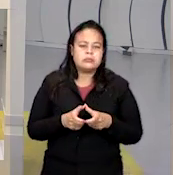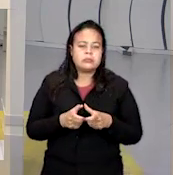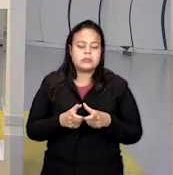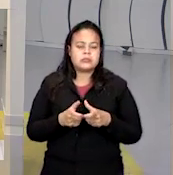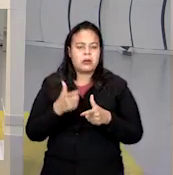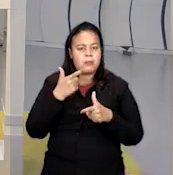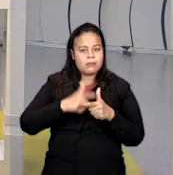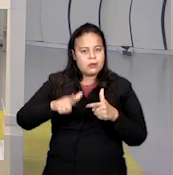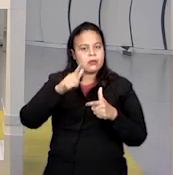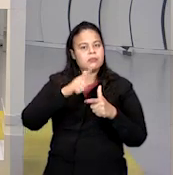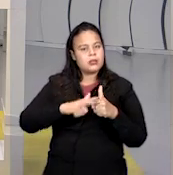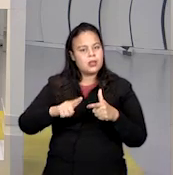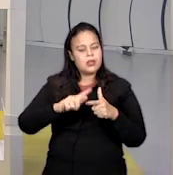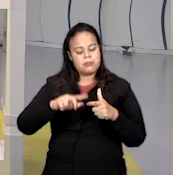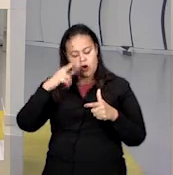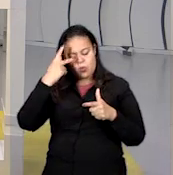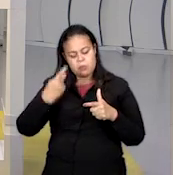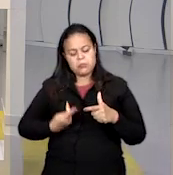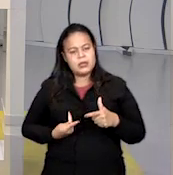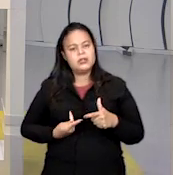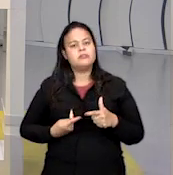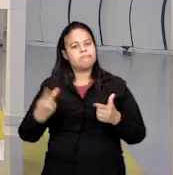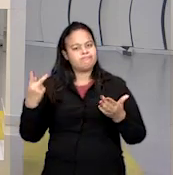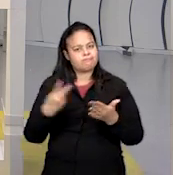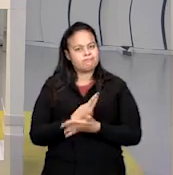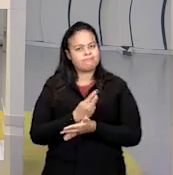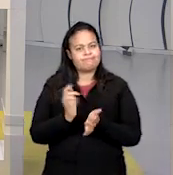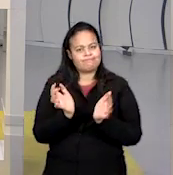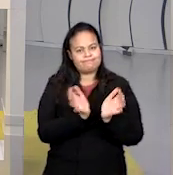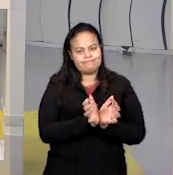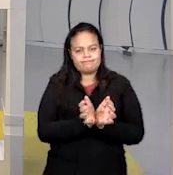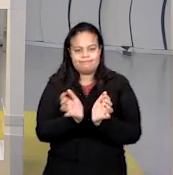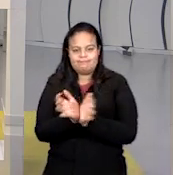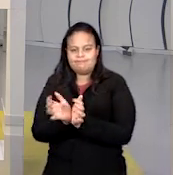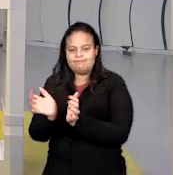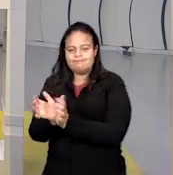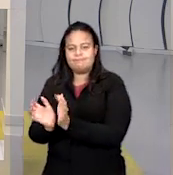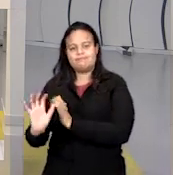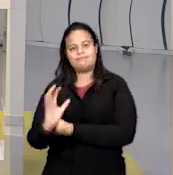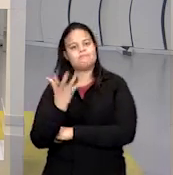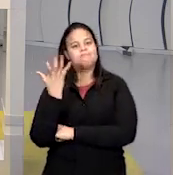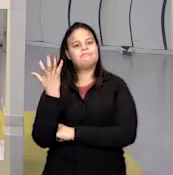que a gente tem causado nessas esferas aí da natureza.